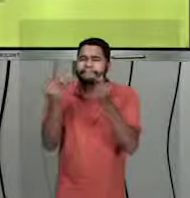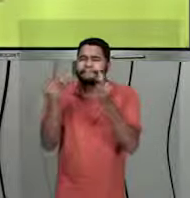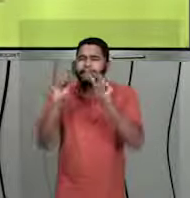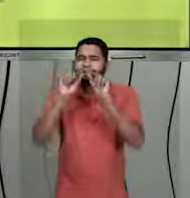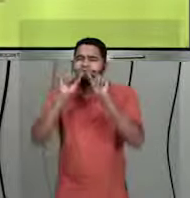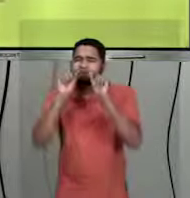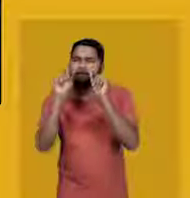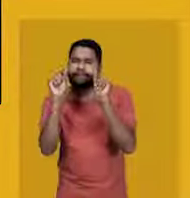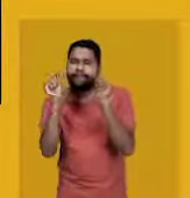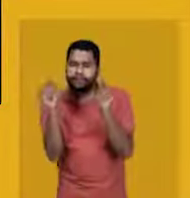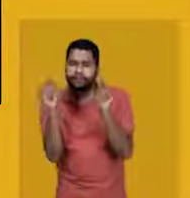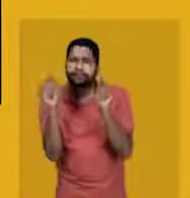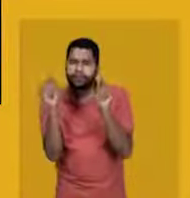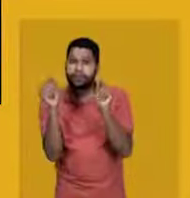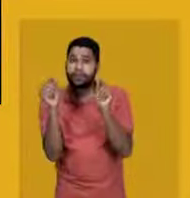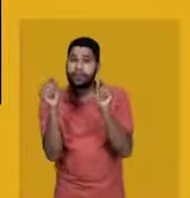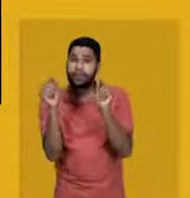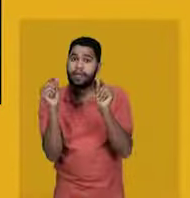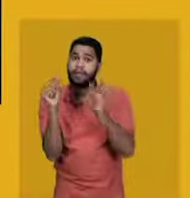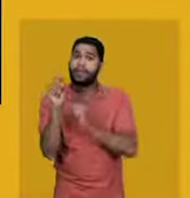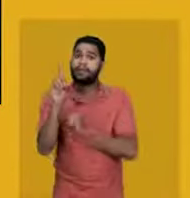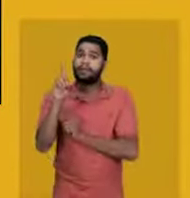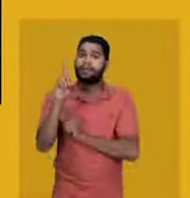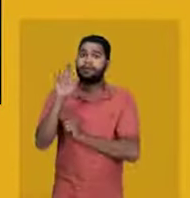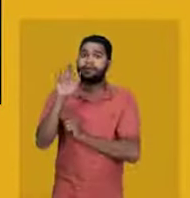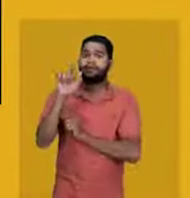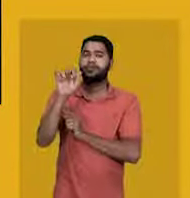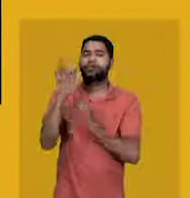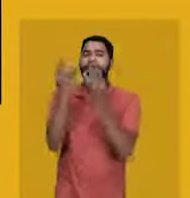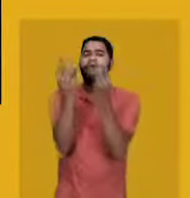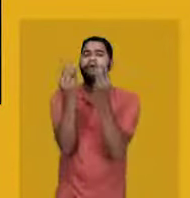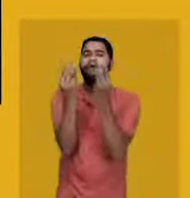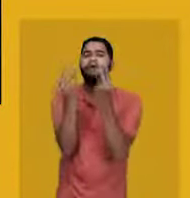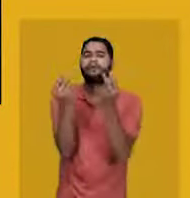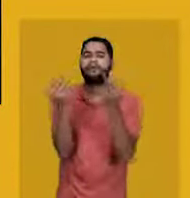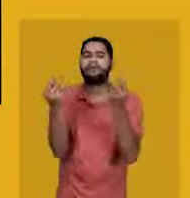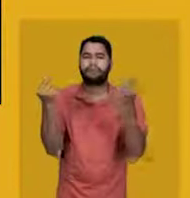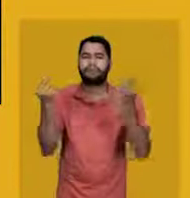fininhas. Isso aqui é a degeneração aí, tá?